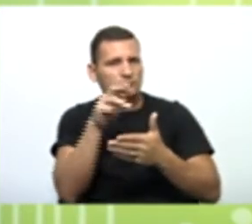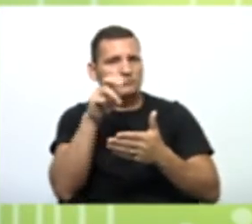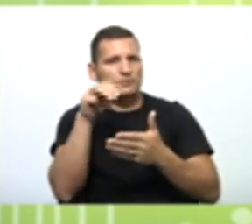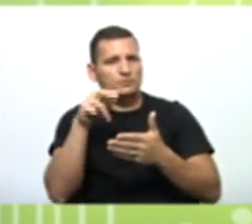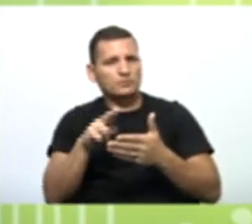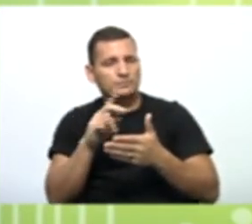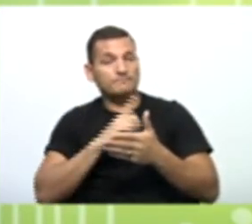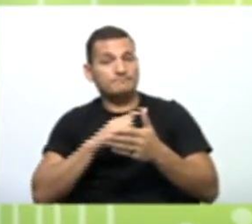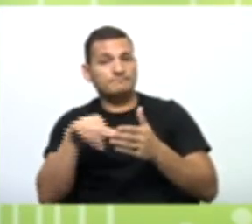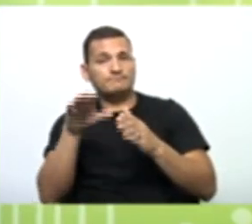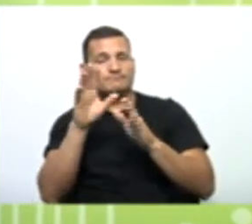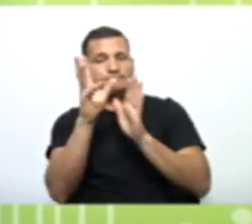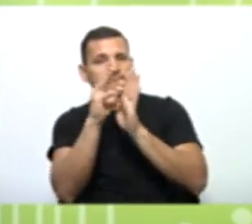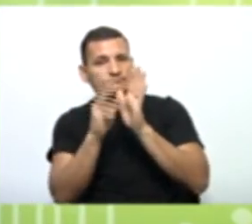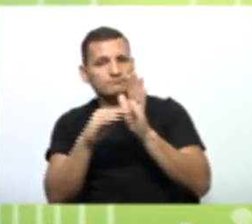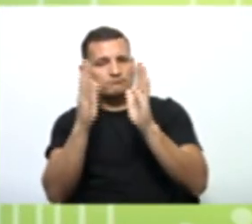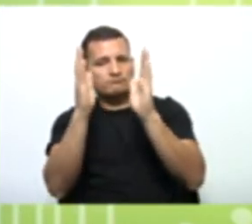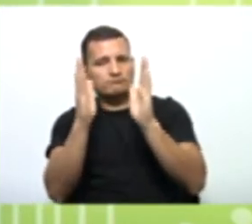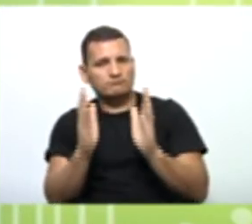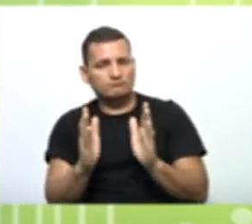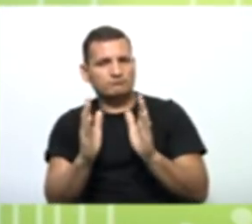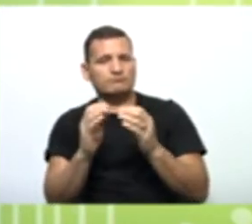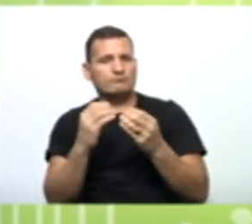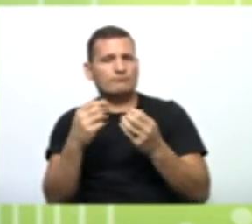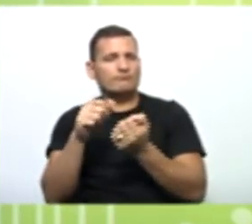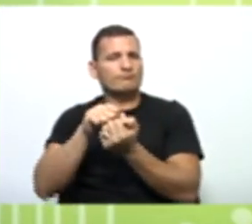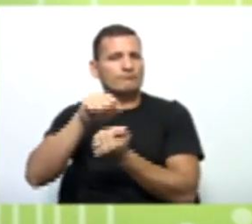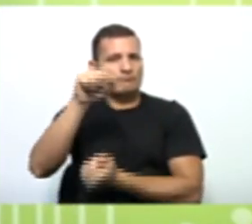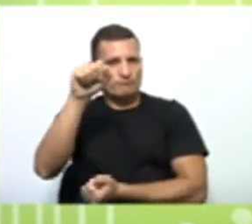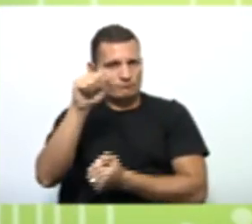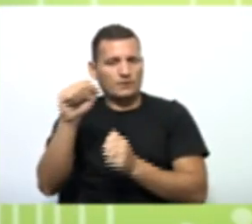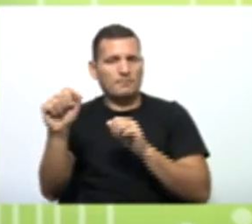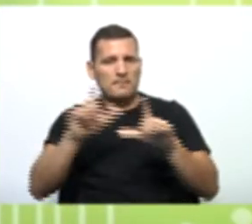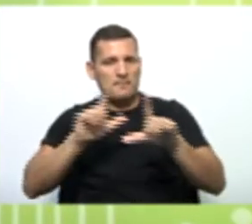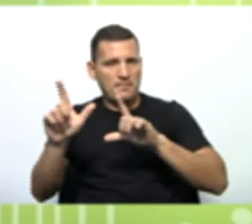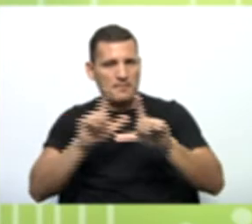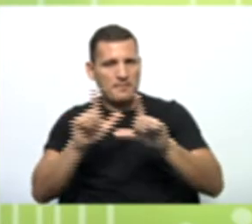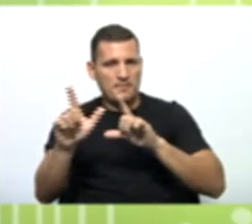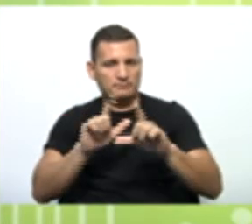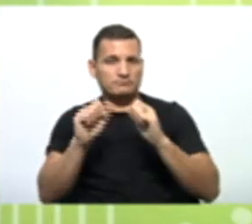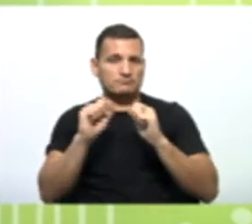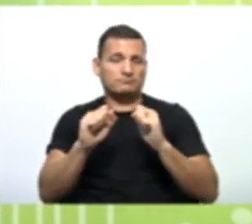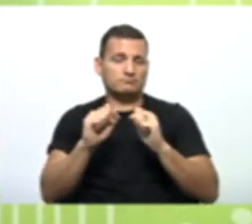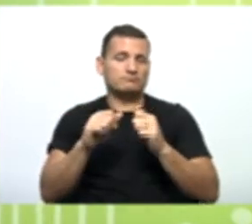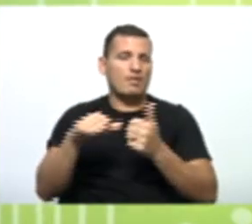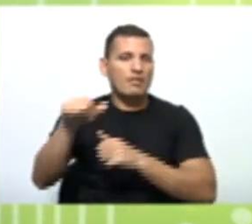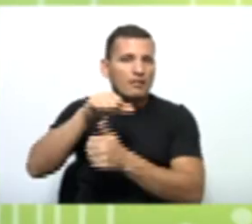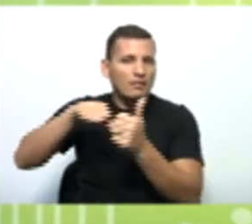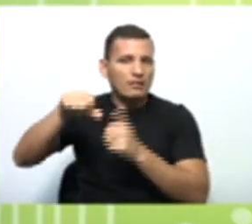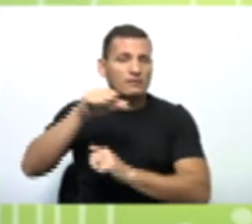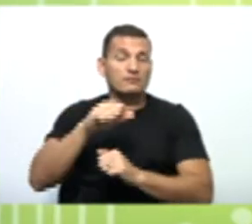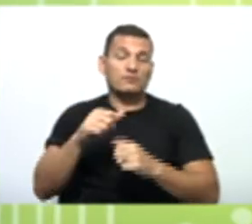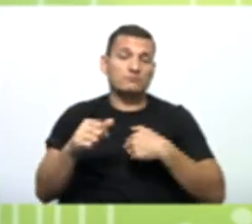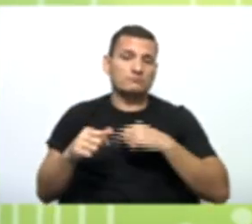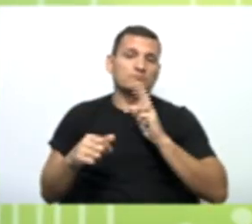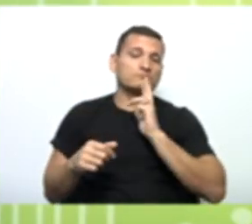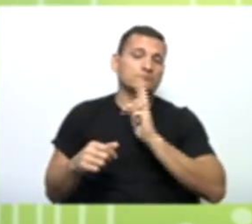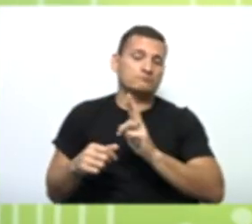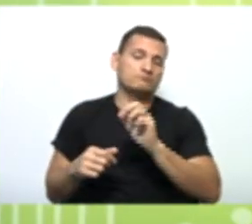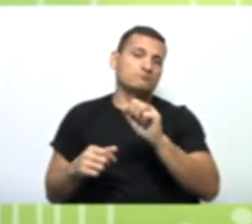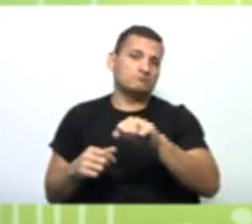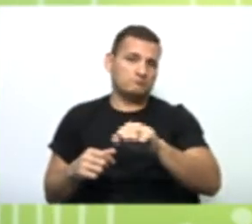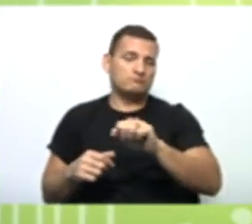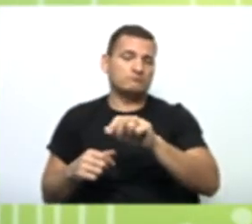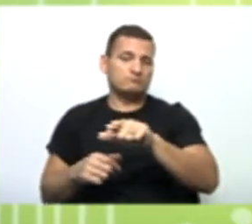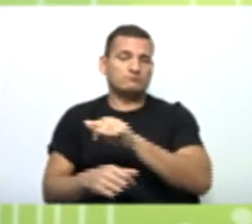para conteúdo, eu posso colocar um banner rotativo, enfim. Eu sempre respondo para eles, com certeza, o que